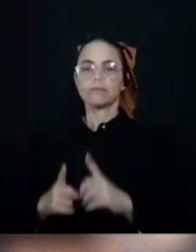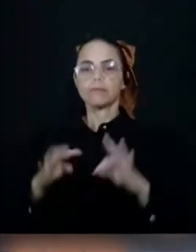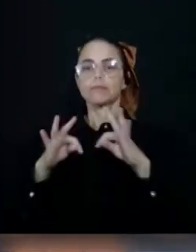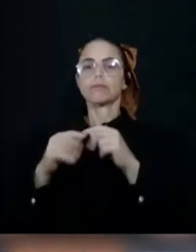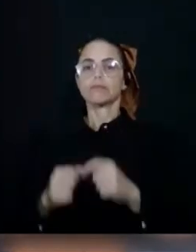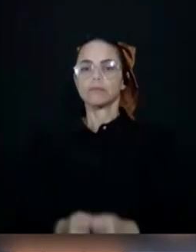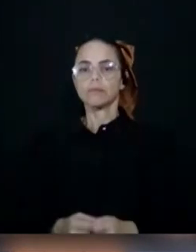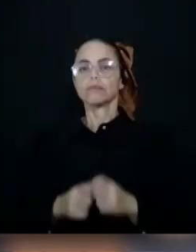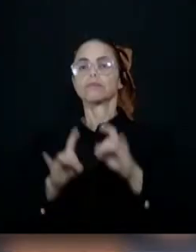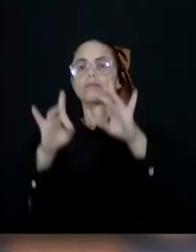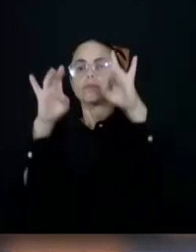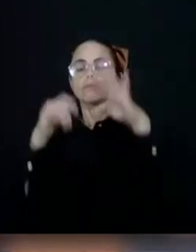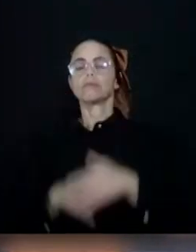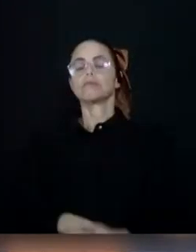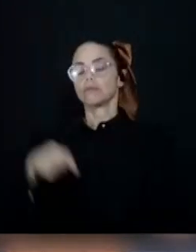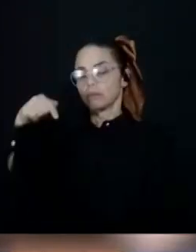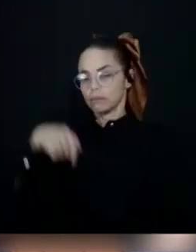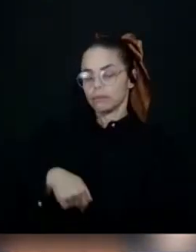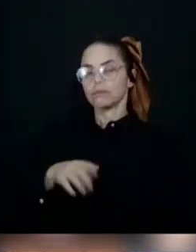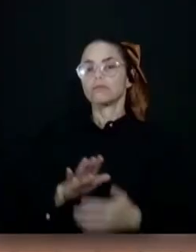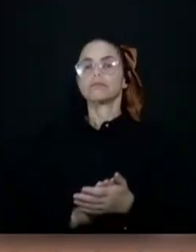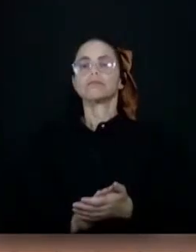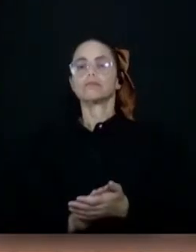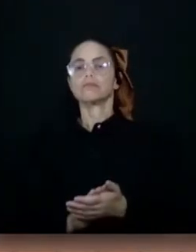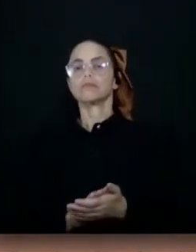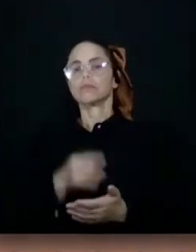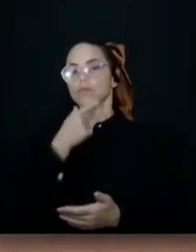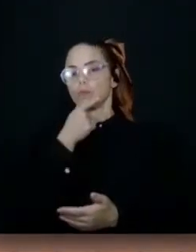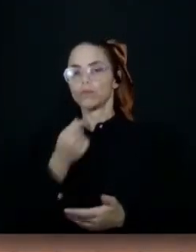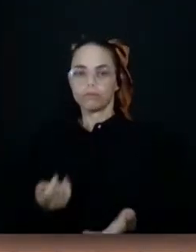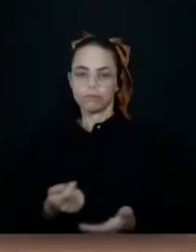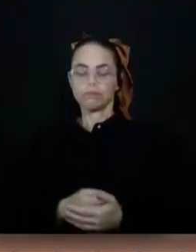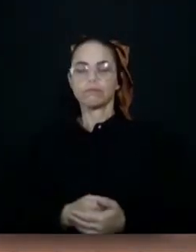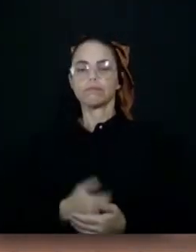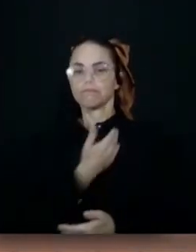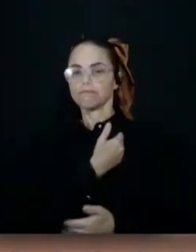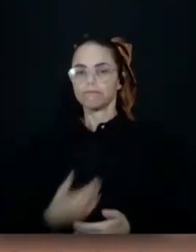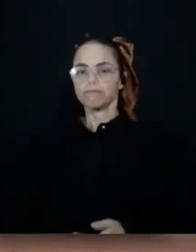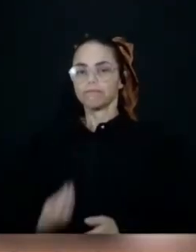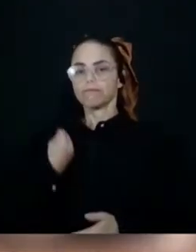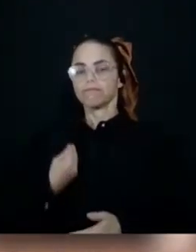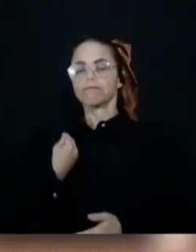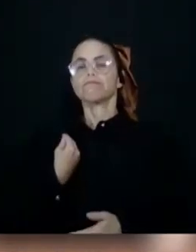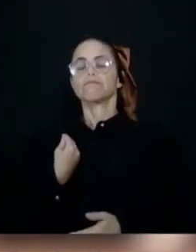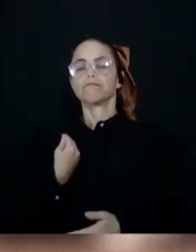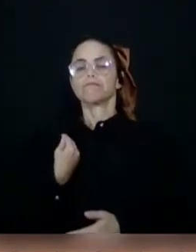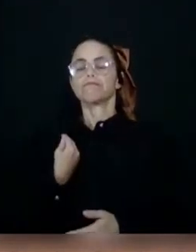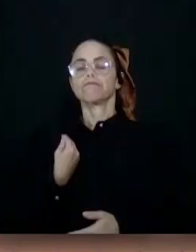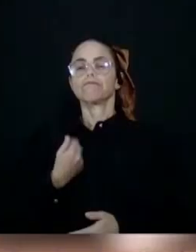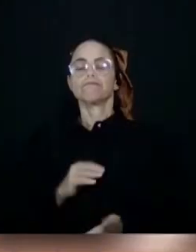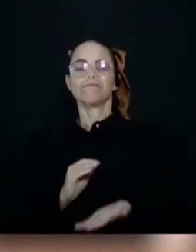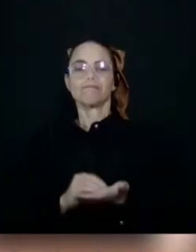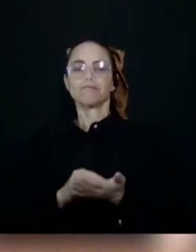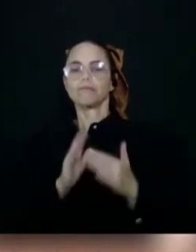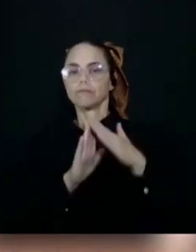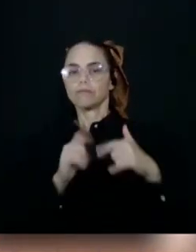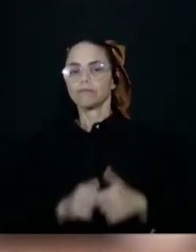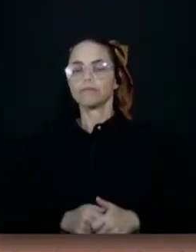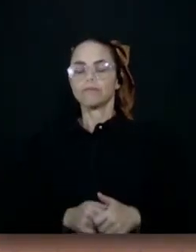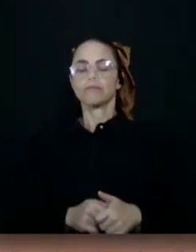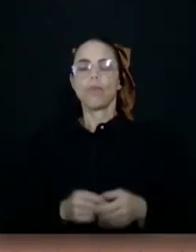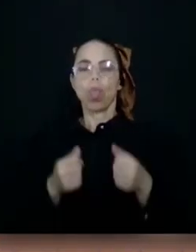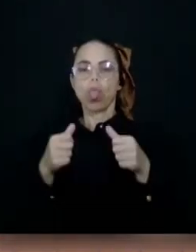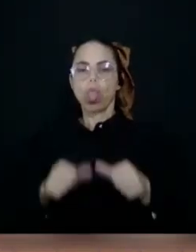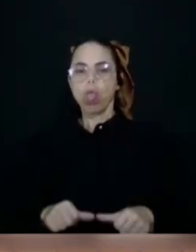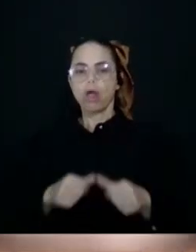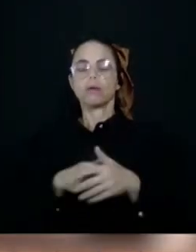especialmente estando aqui na função de homem público. A gente ainda vive uma situação de déficit habitacional muito